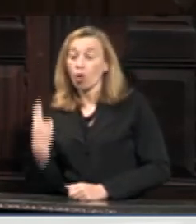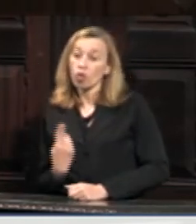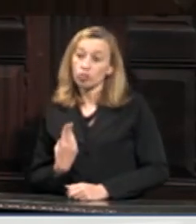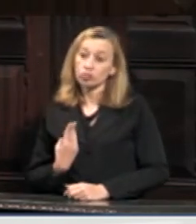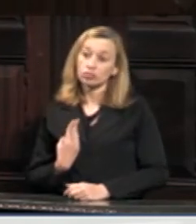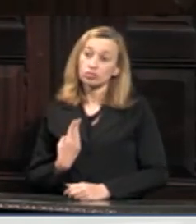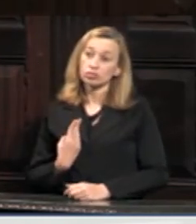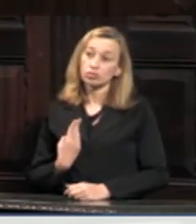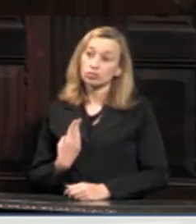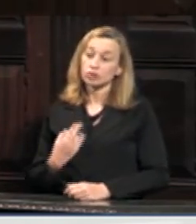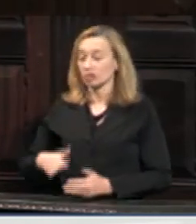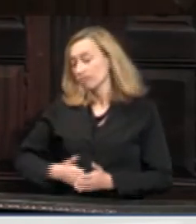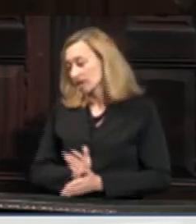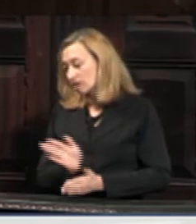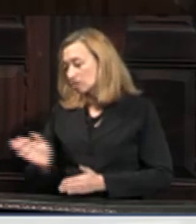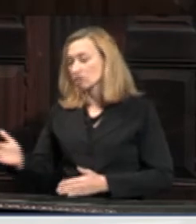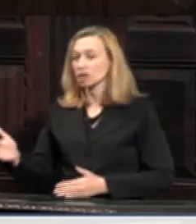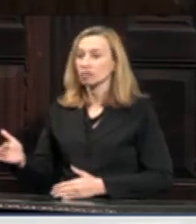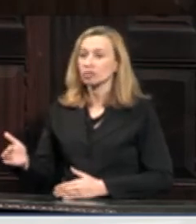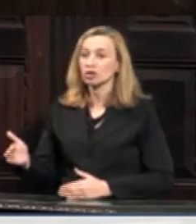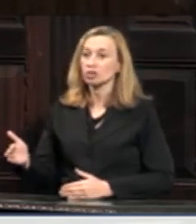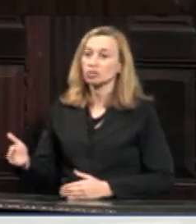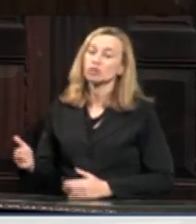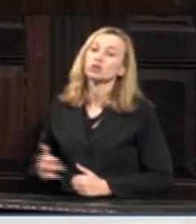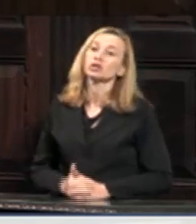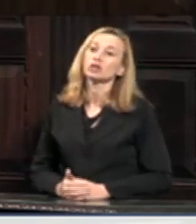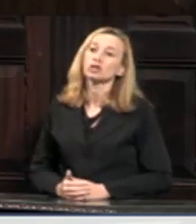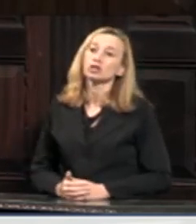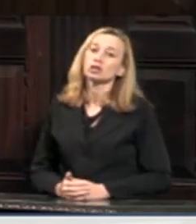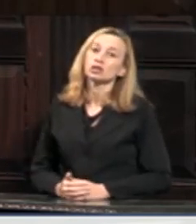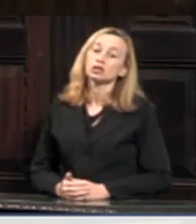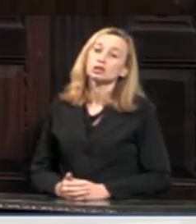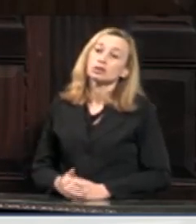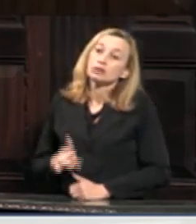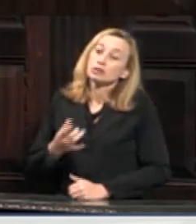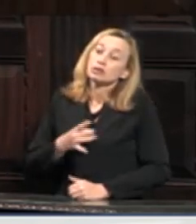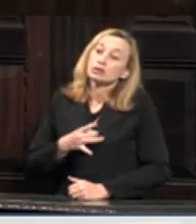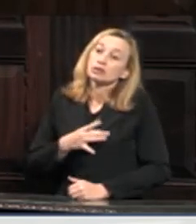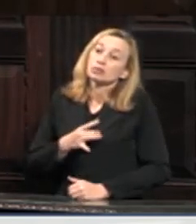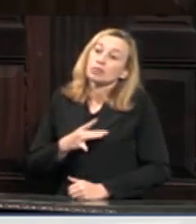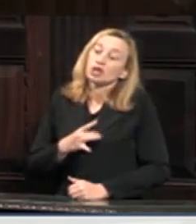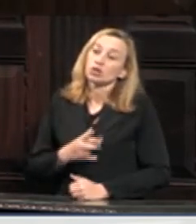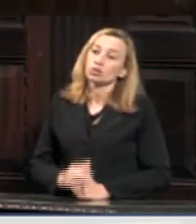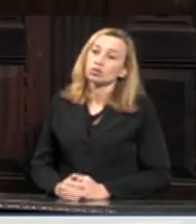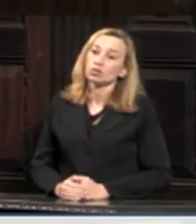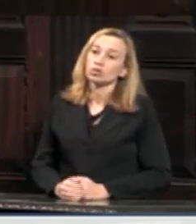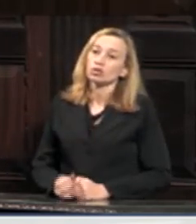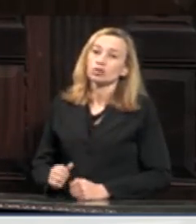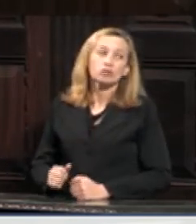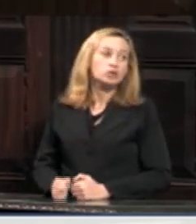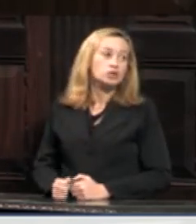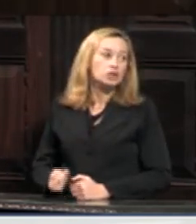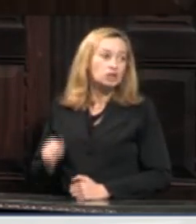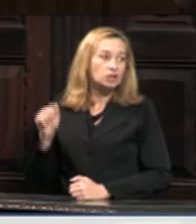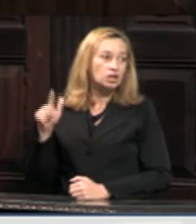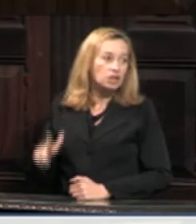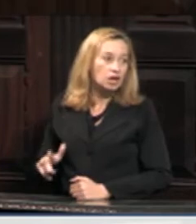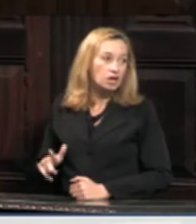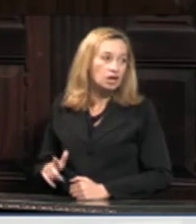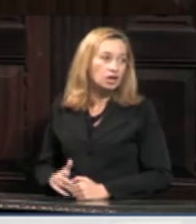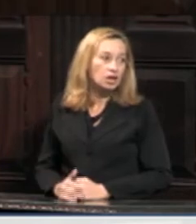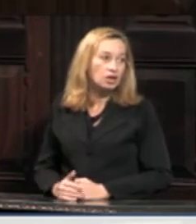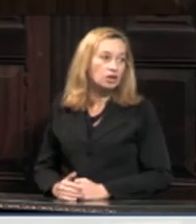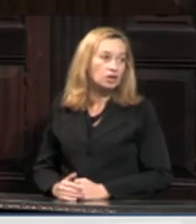trilha nebulosa, nefasta, tenebrosa, que é a trilha do obscurantismo, a trilha